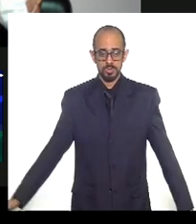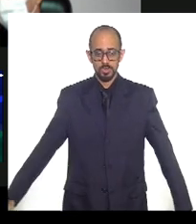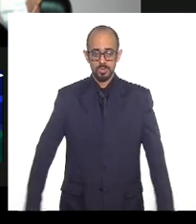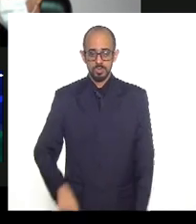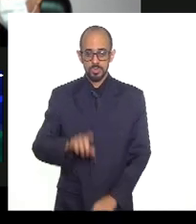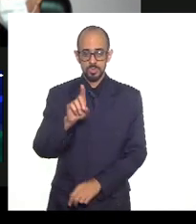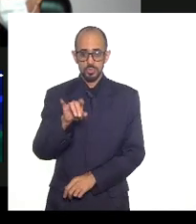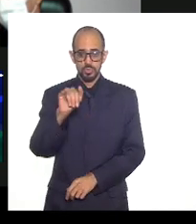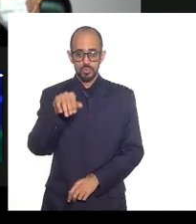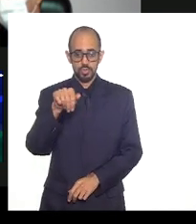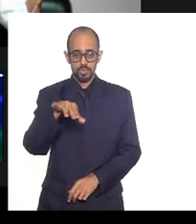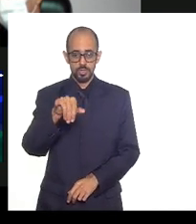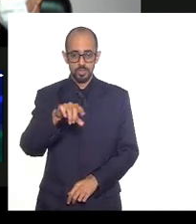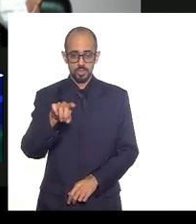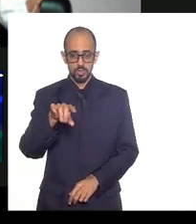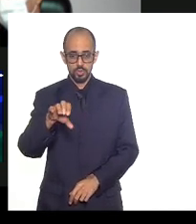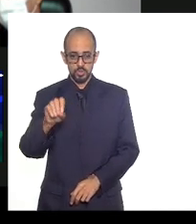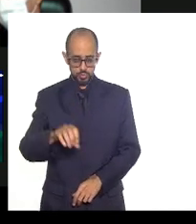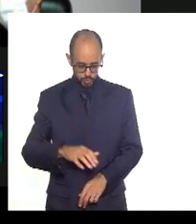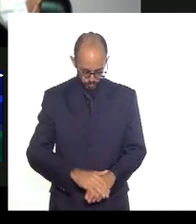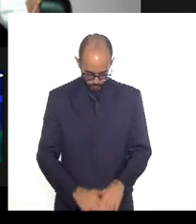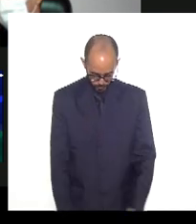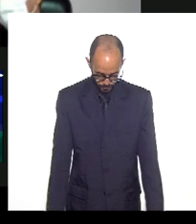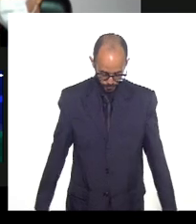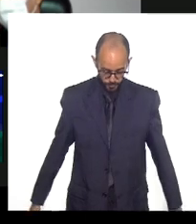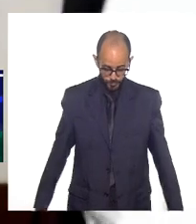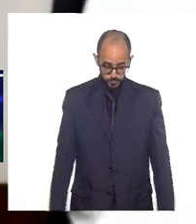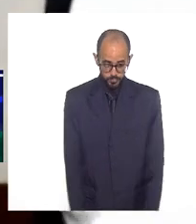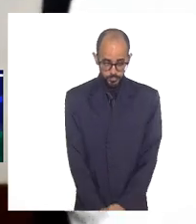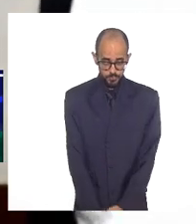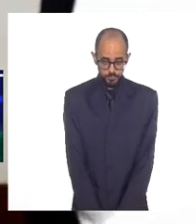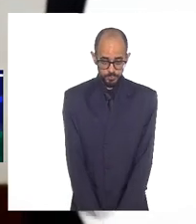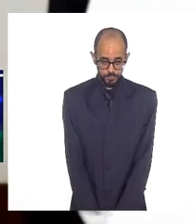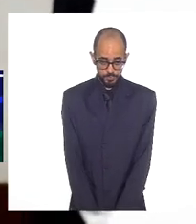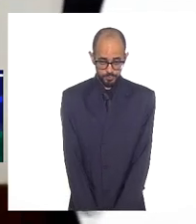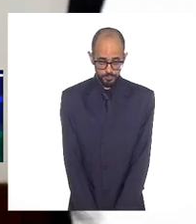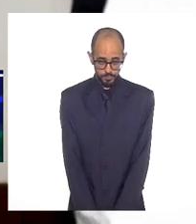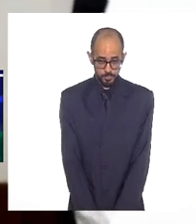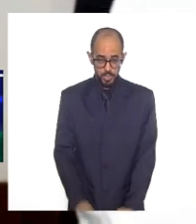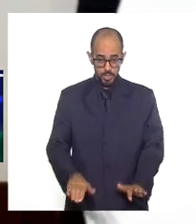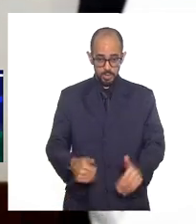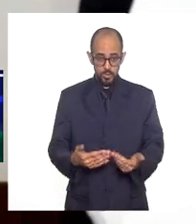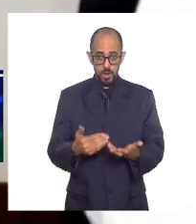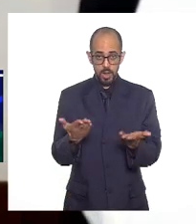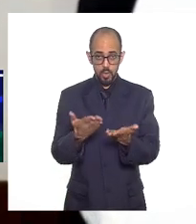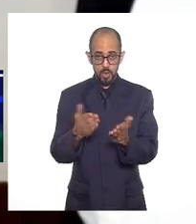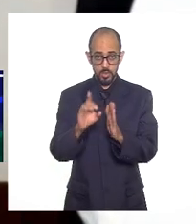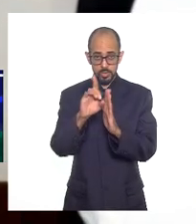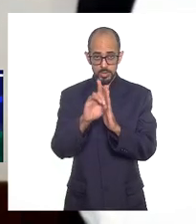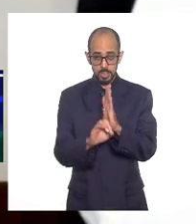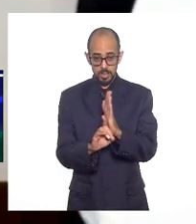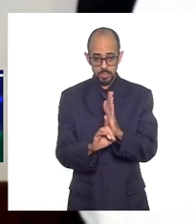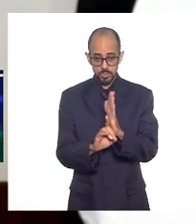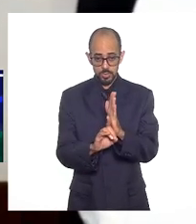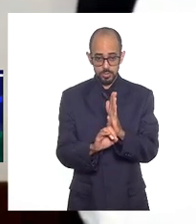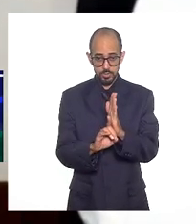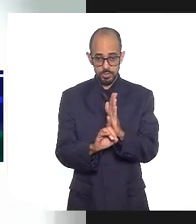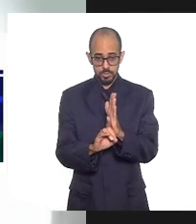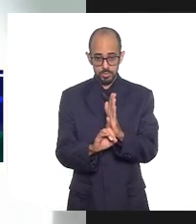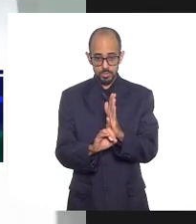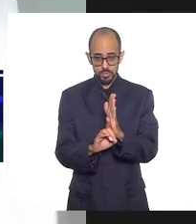Dionísio Lins. Ok. Agora, para as declarações, eu só queria dizer,